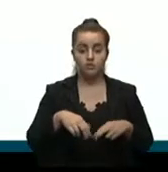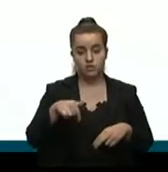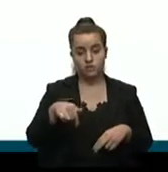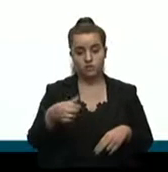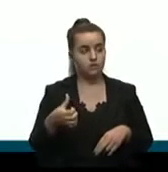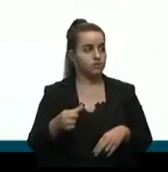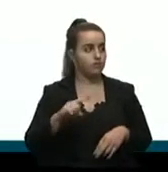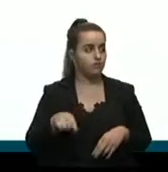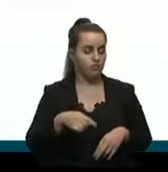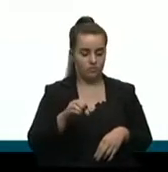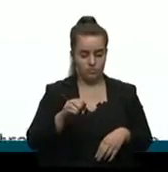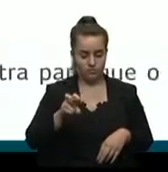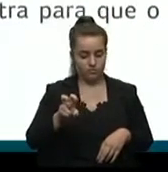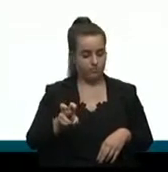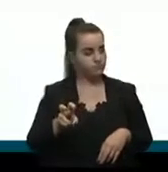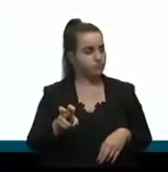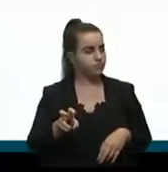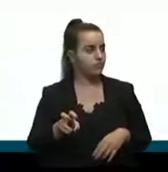76,05?